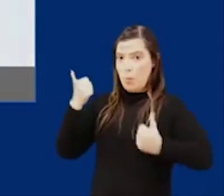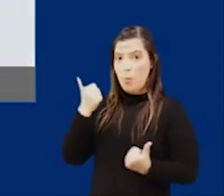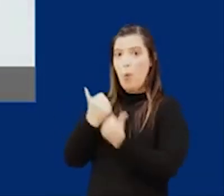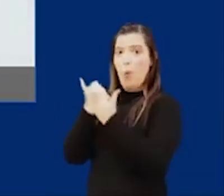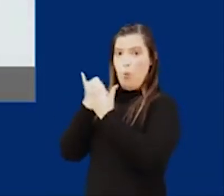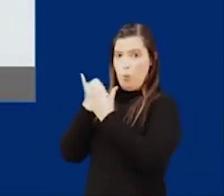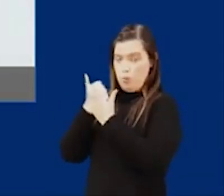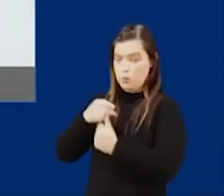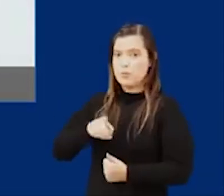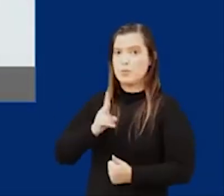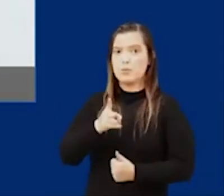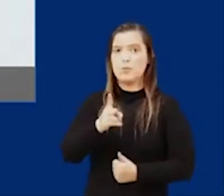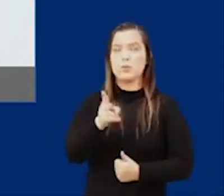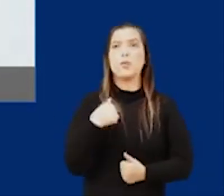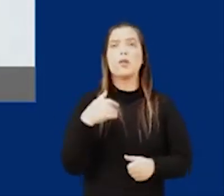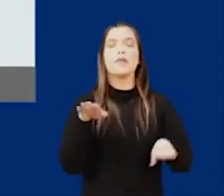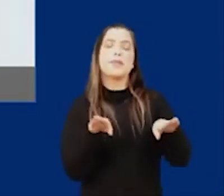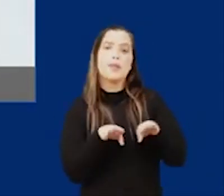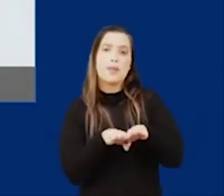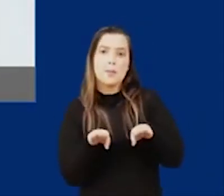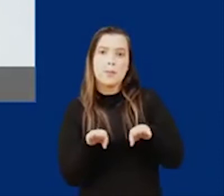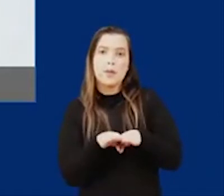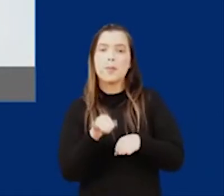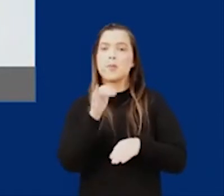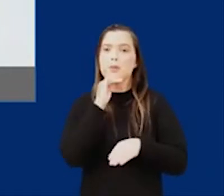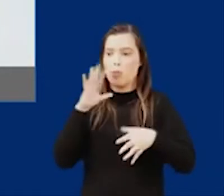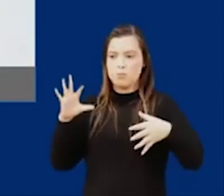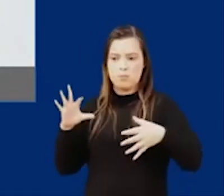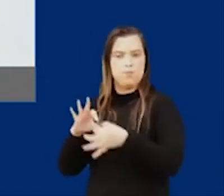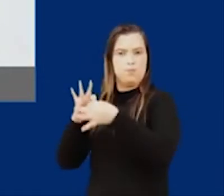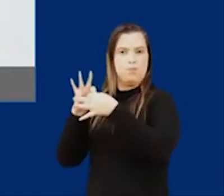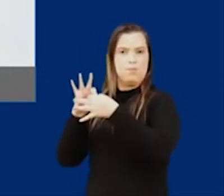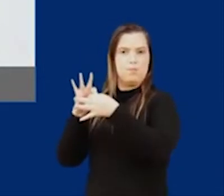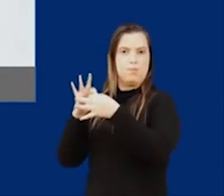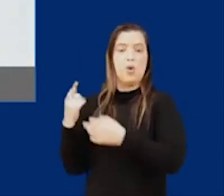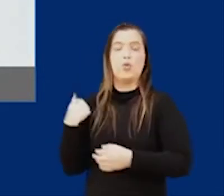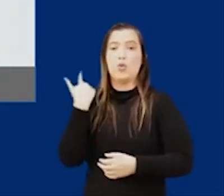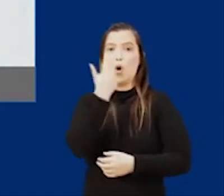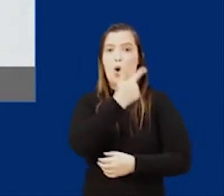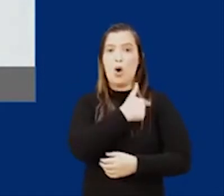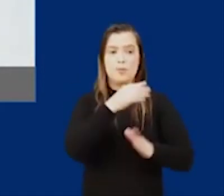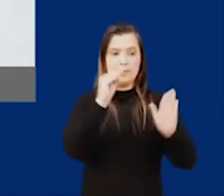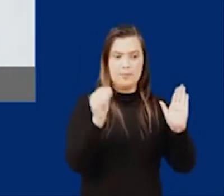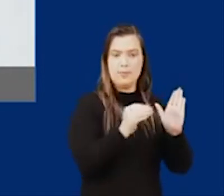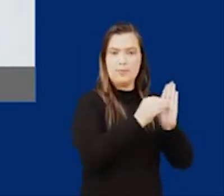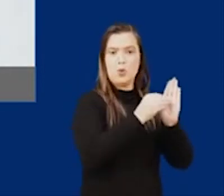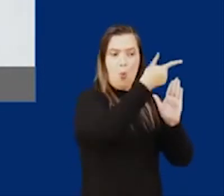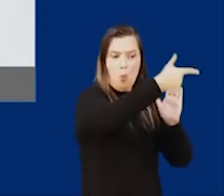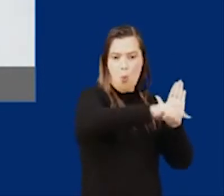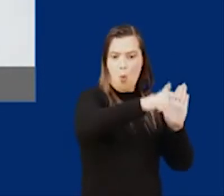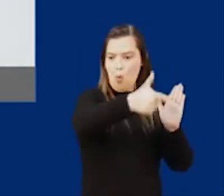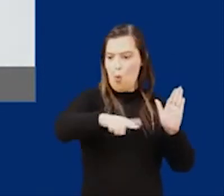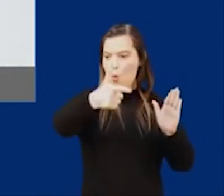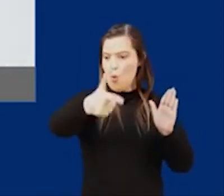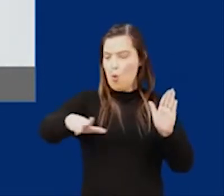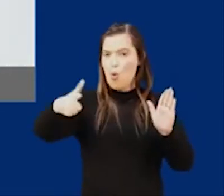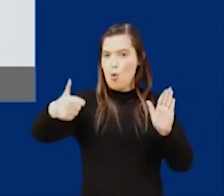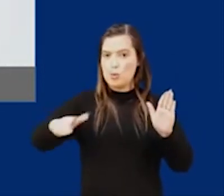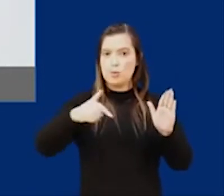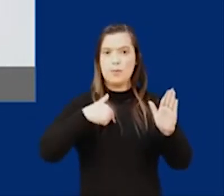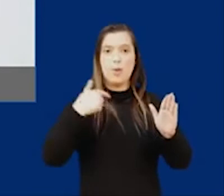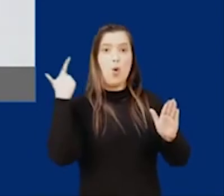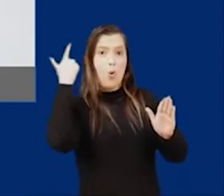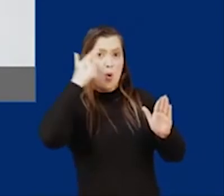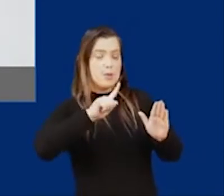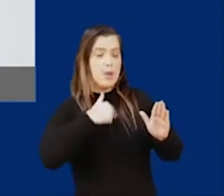Então, além de construir com elas um vínculo, a gente também insere essas mulheres em outras redes para que elas cresçam, né, e se